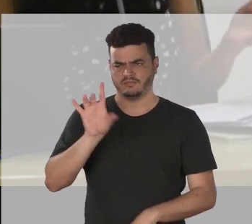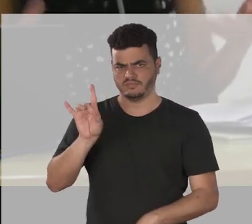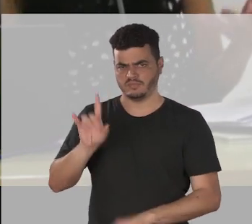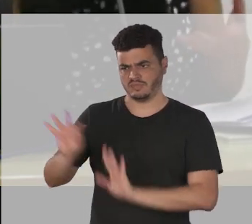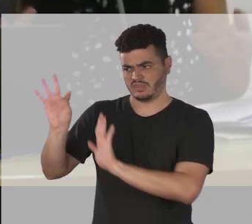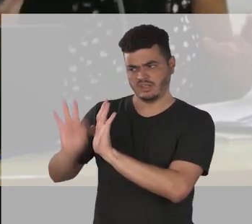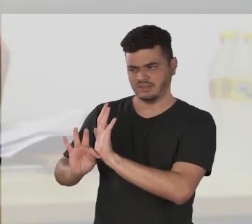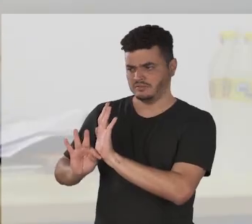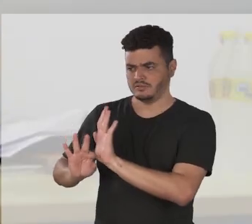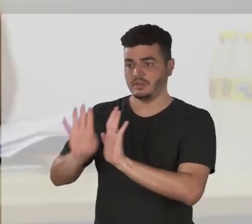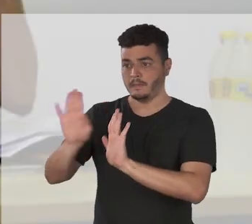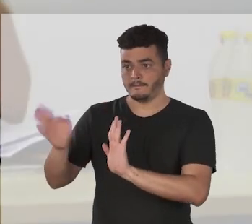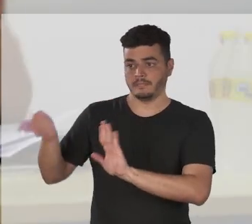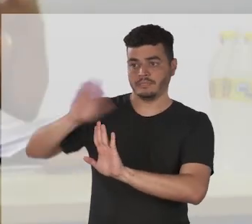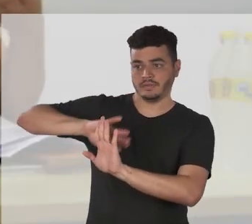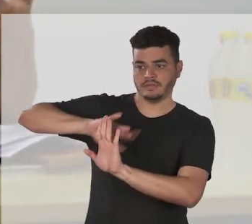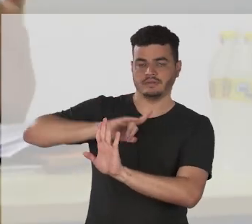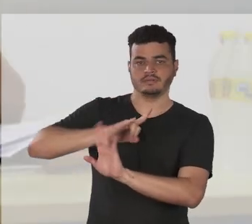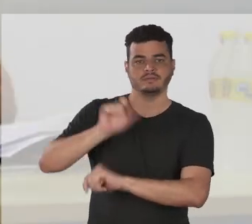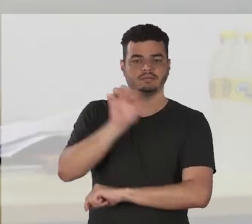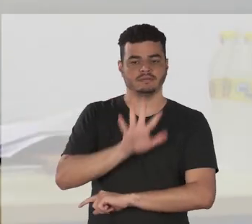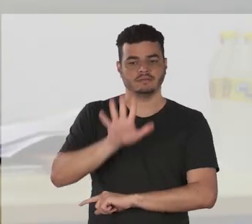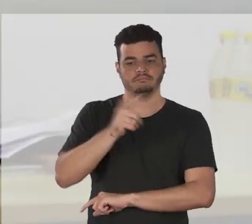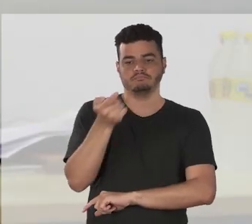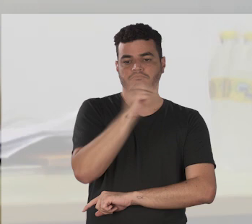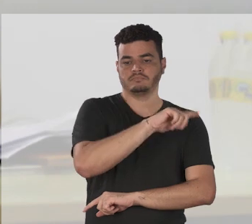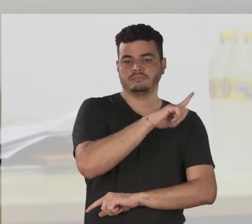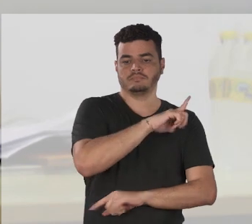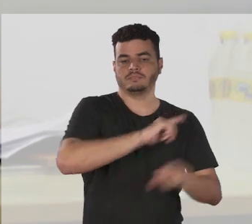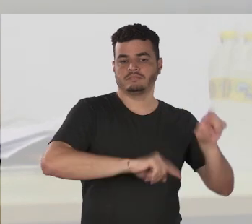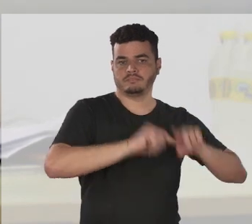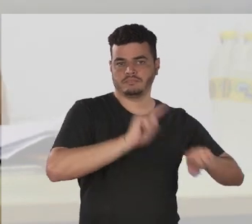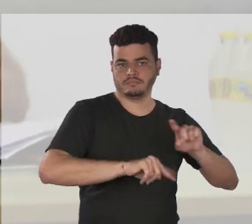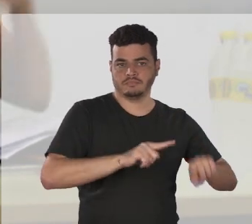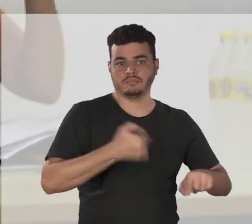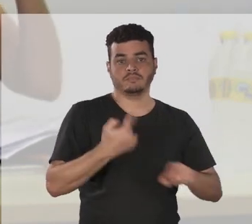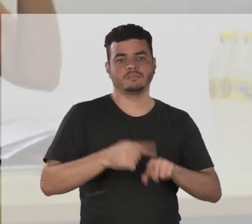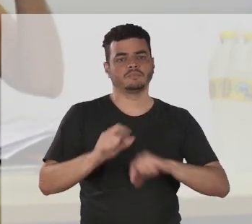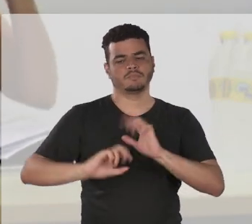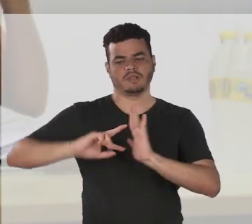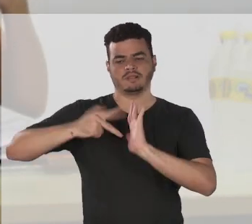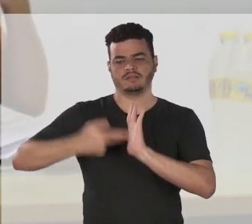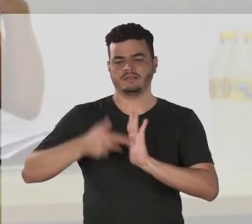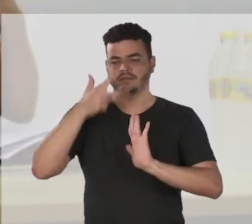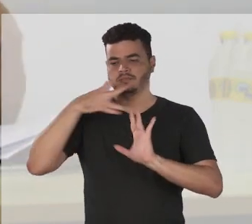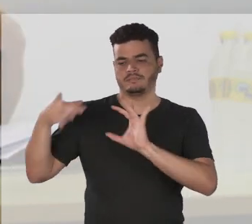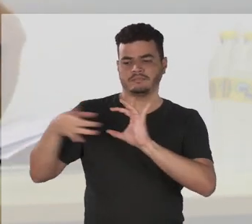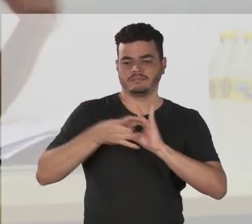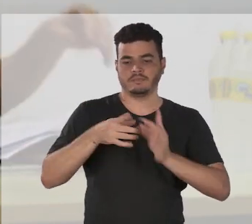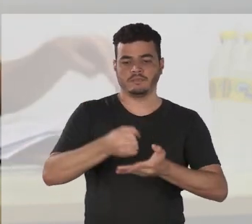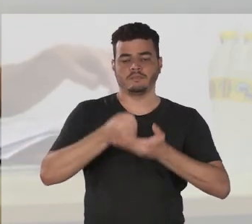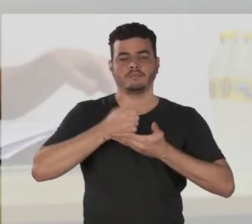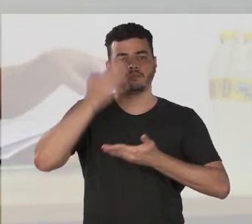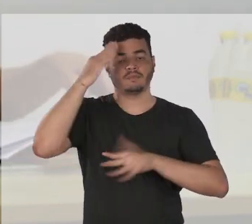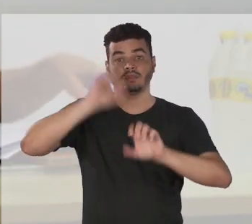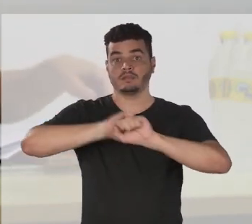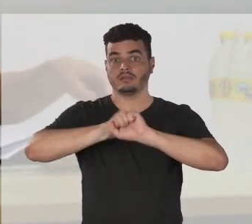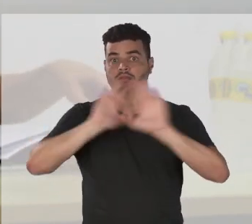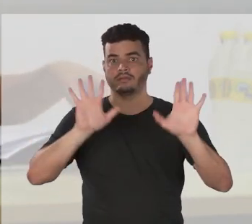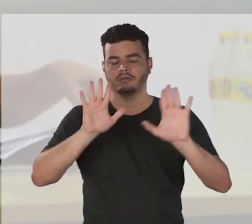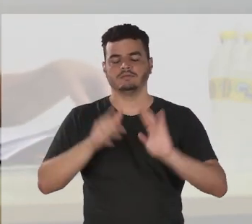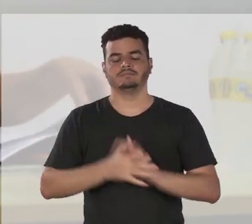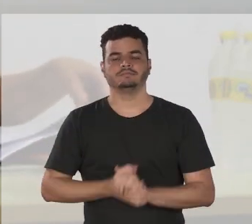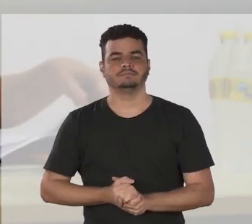ler sobre o texto, mas podemos sim, como um significado que se construi a partir do significado